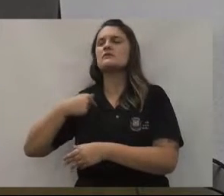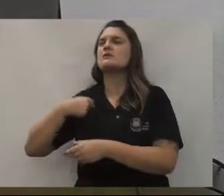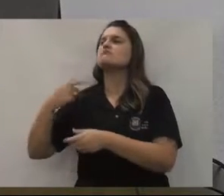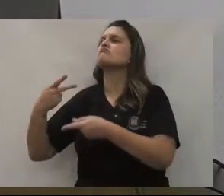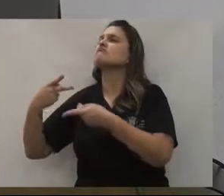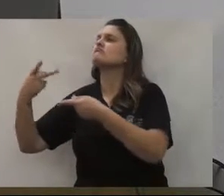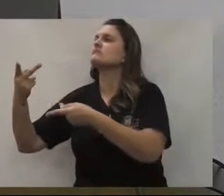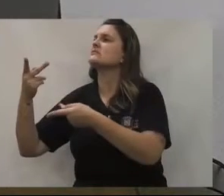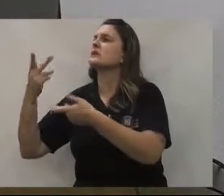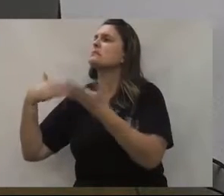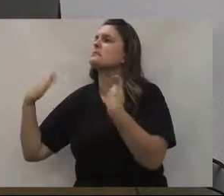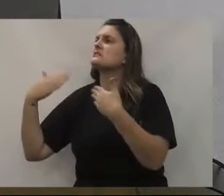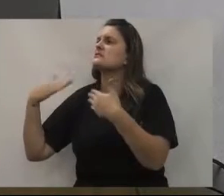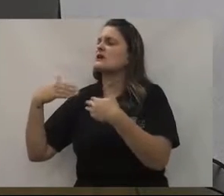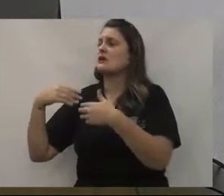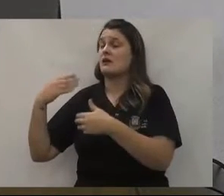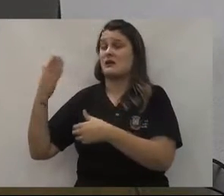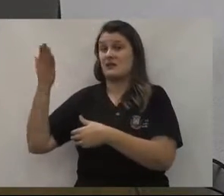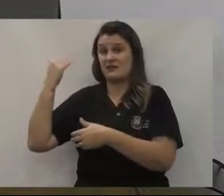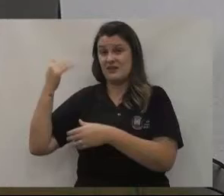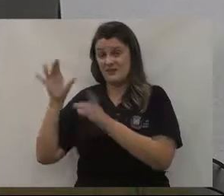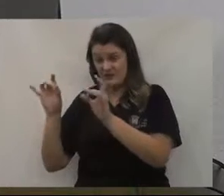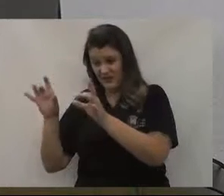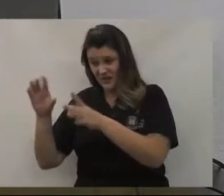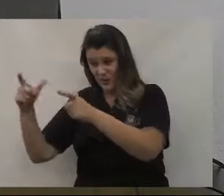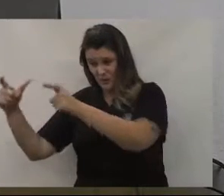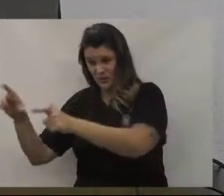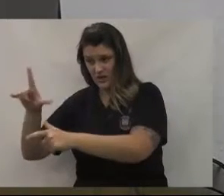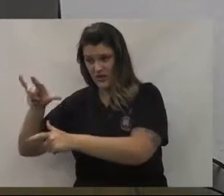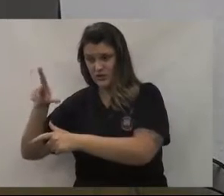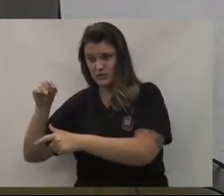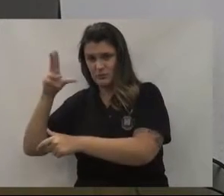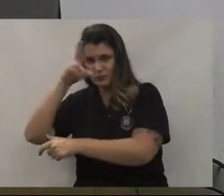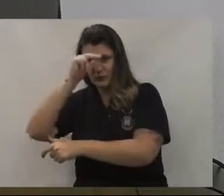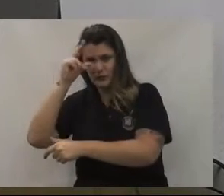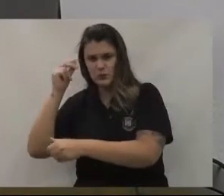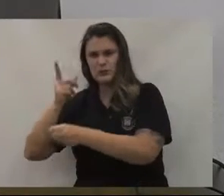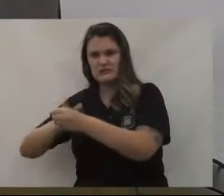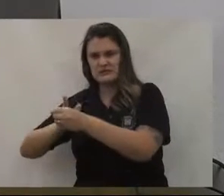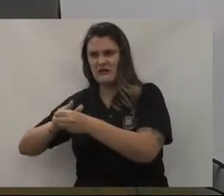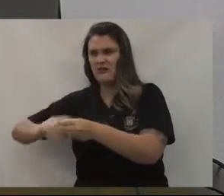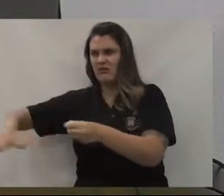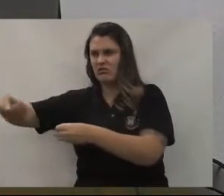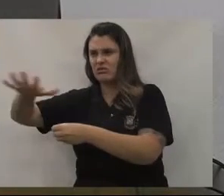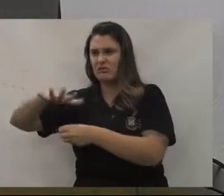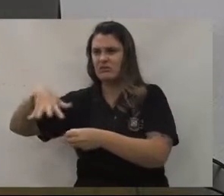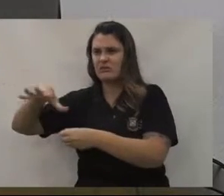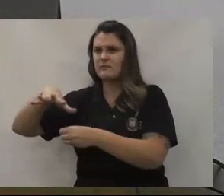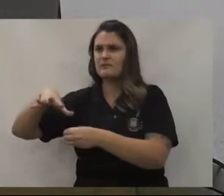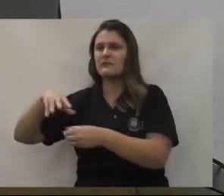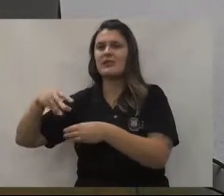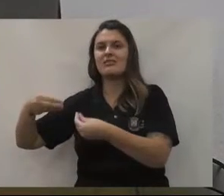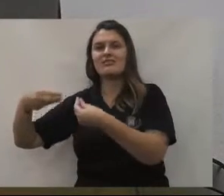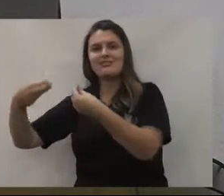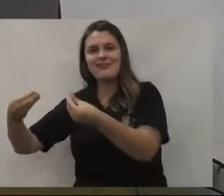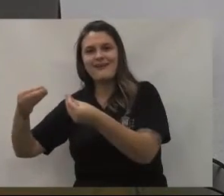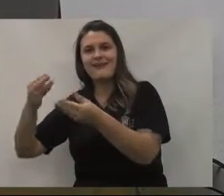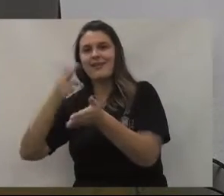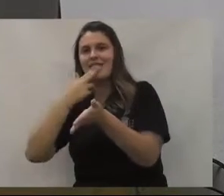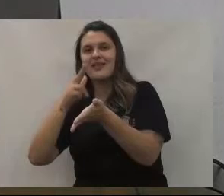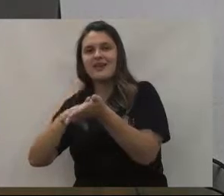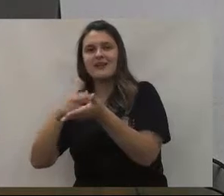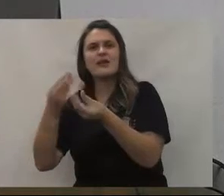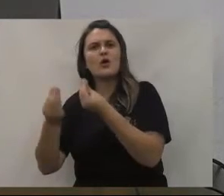lá, e que quando nós vendíamos a lixeira ao prefeito, à cidade, a gente dava uma carta explicando como é